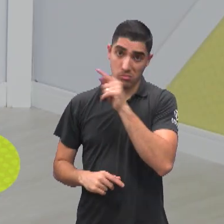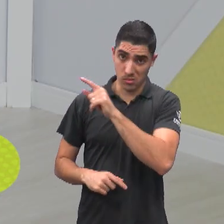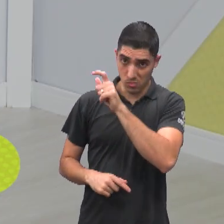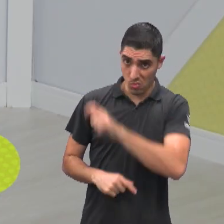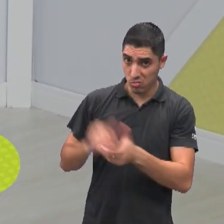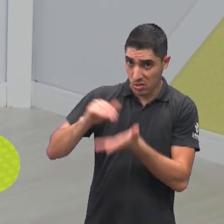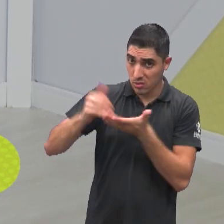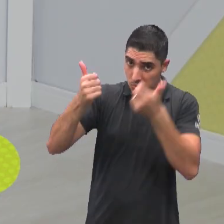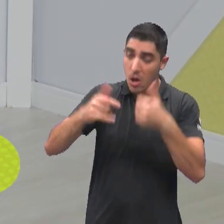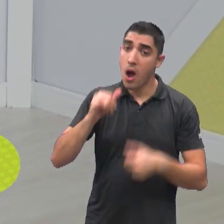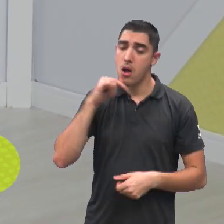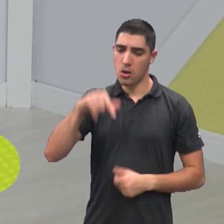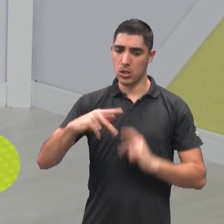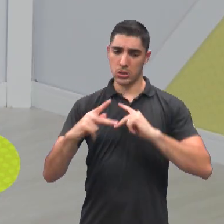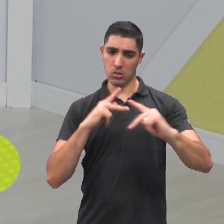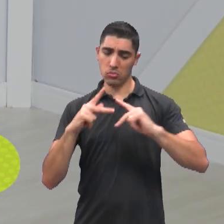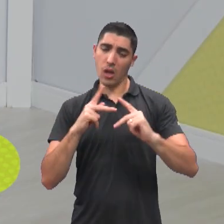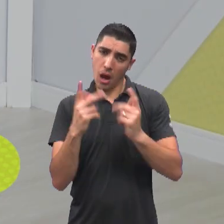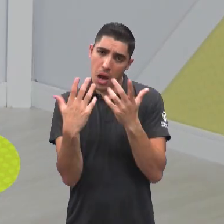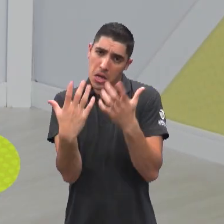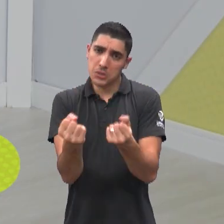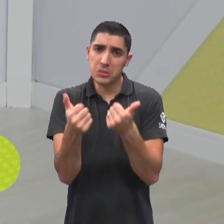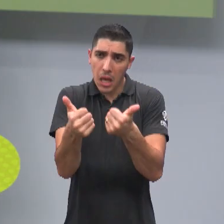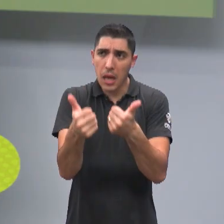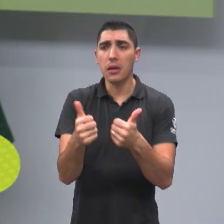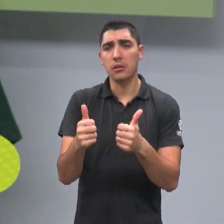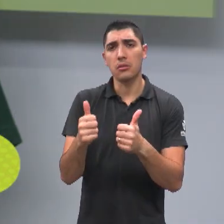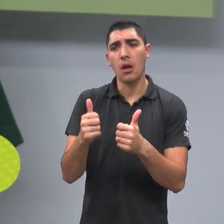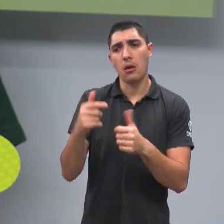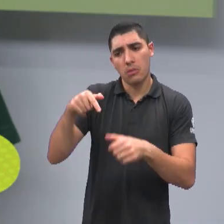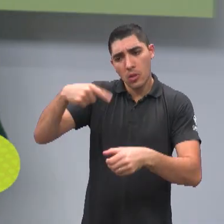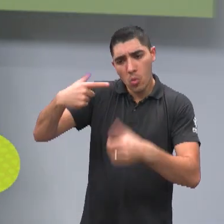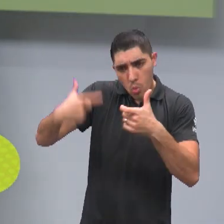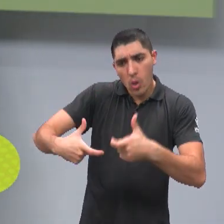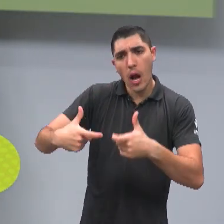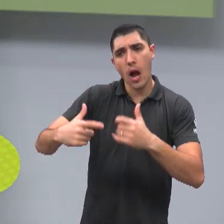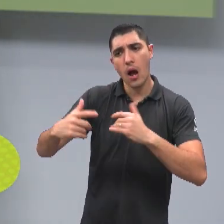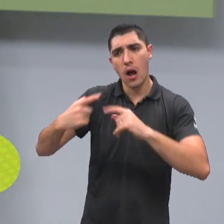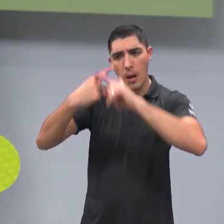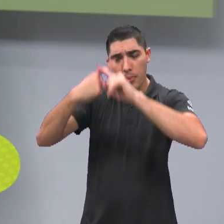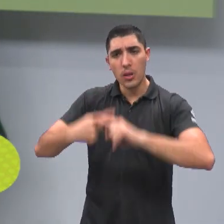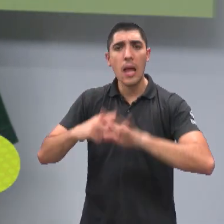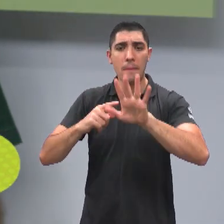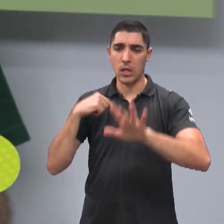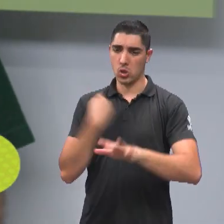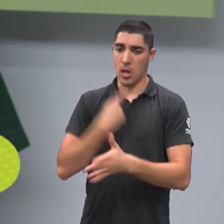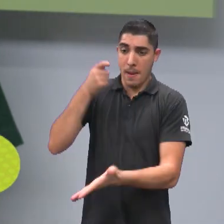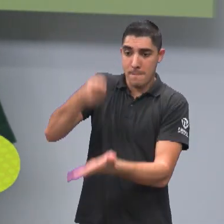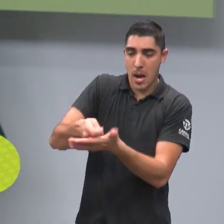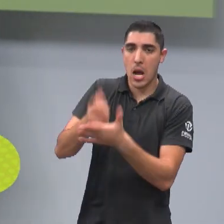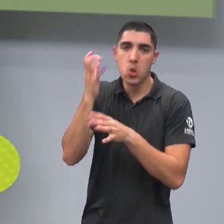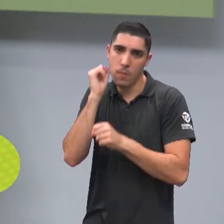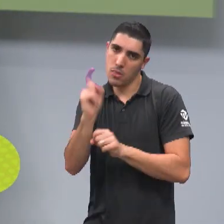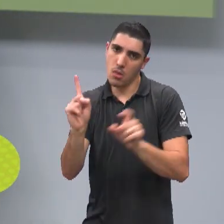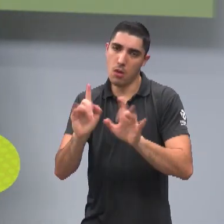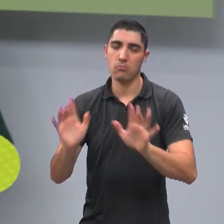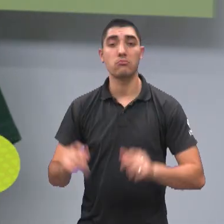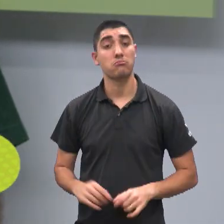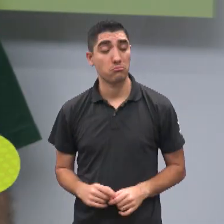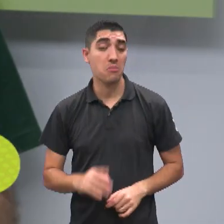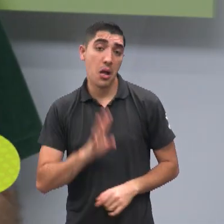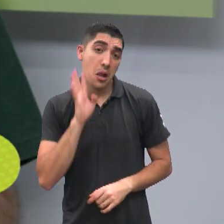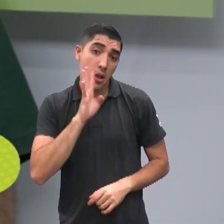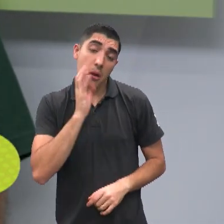nesses moldes e a galera aparentemente aceitou. E é legal que a gente consegue acompanhar de perto como